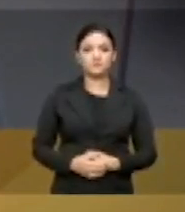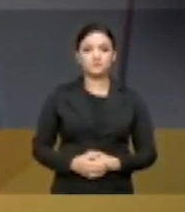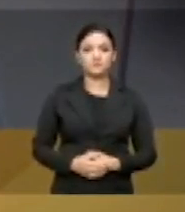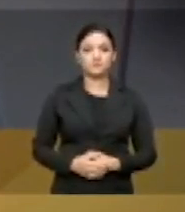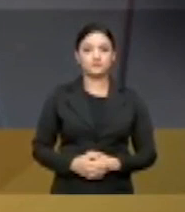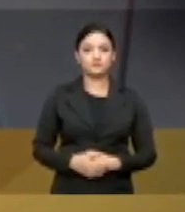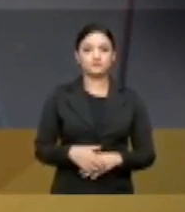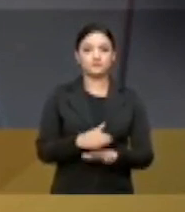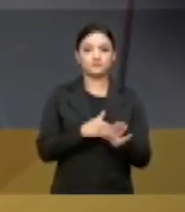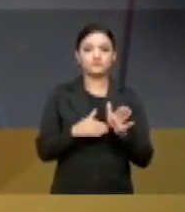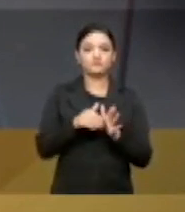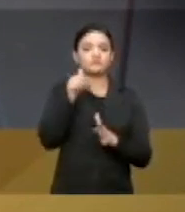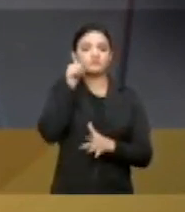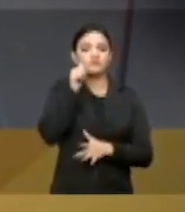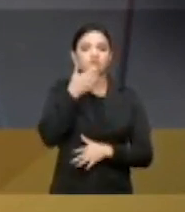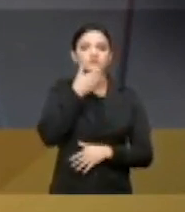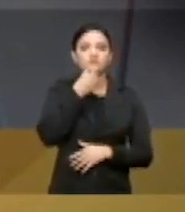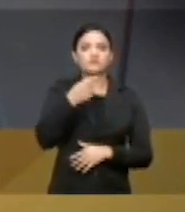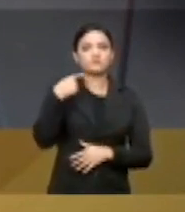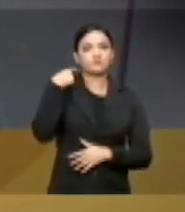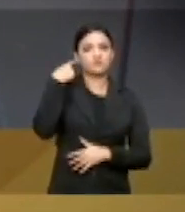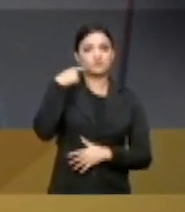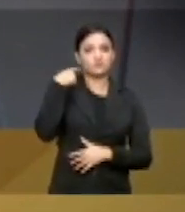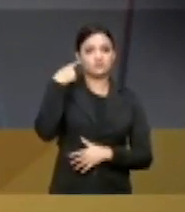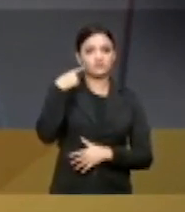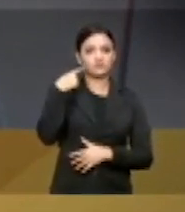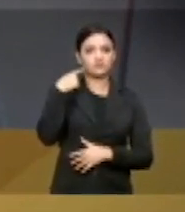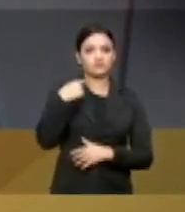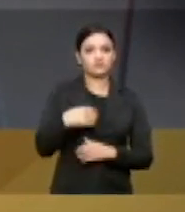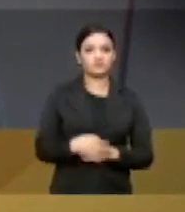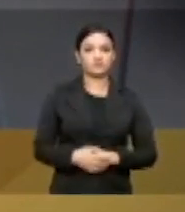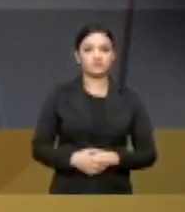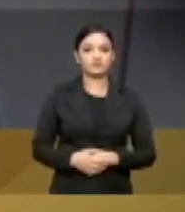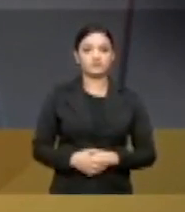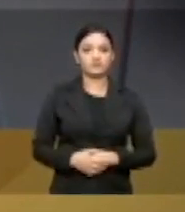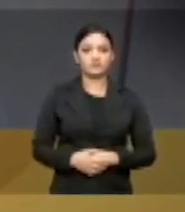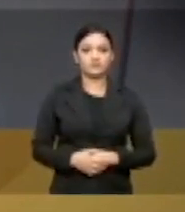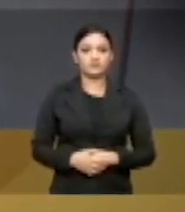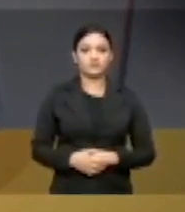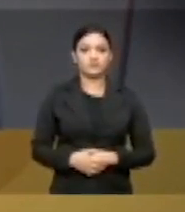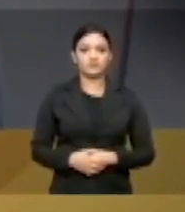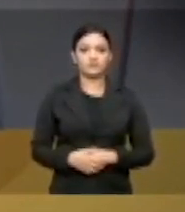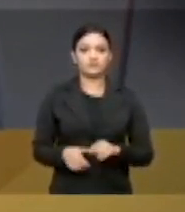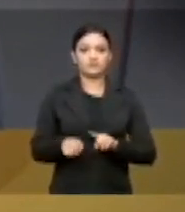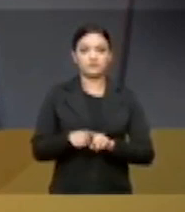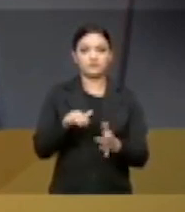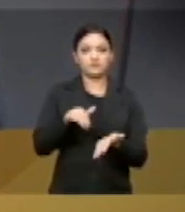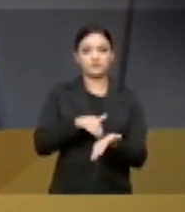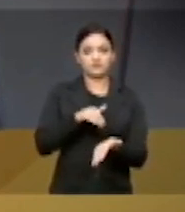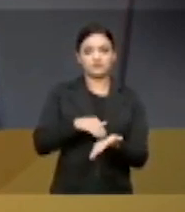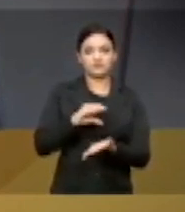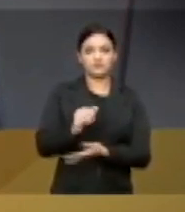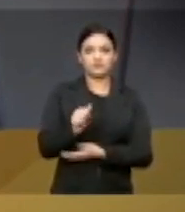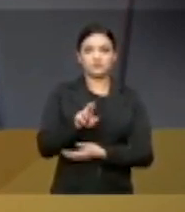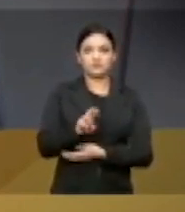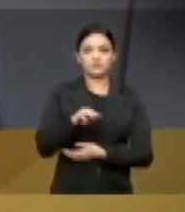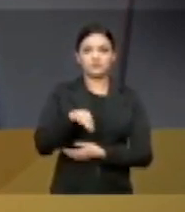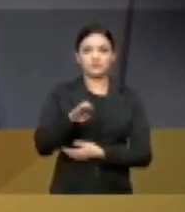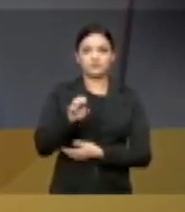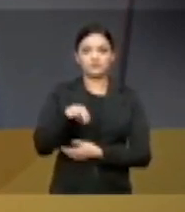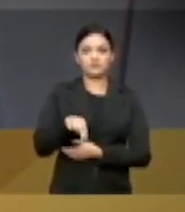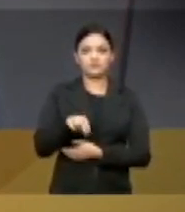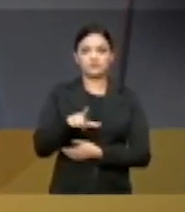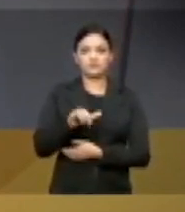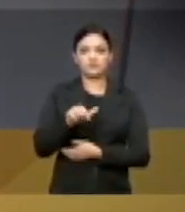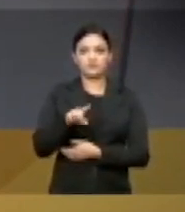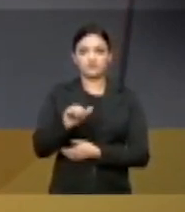Excelentíssimas senhoras advogadas, excelentíssimas senhores advogados. Ilustríssima doutora Carmen Lilian, secretária do plenário.